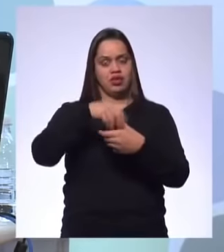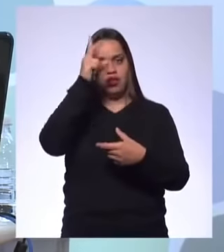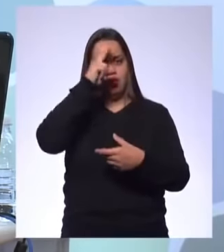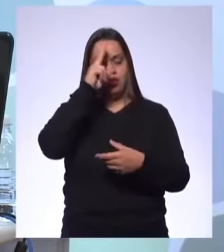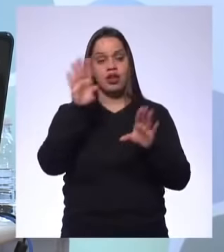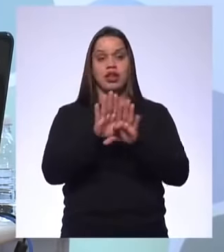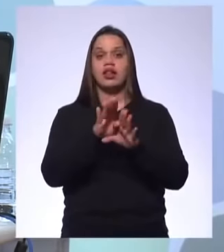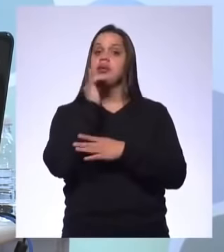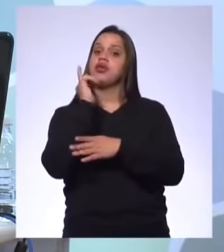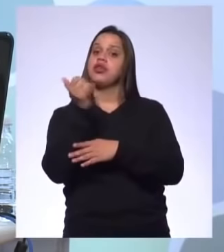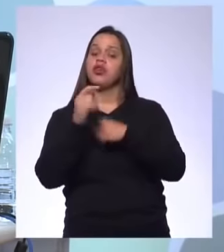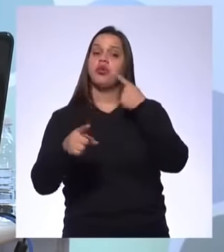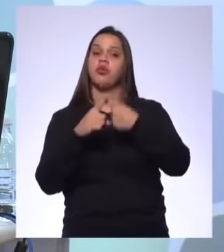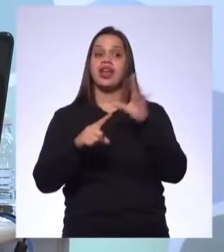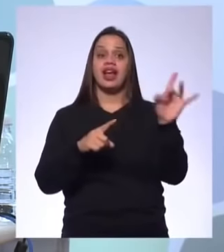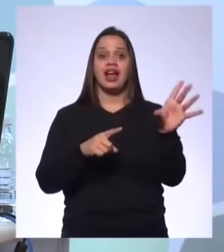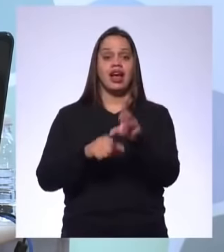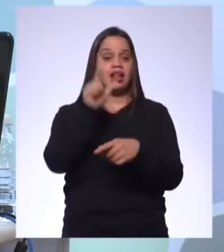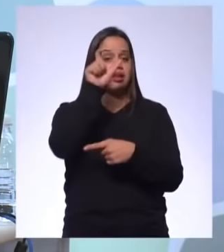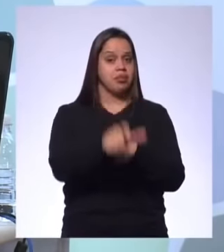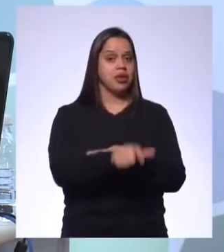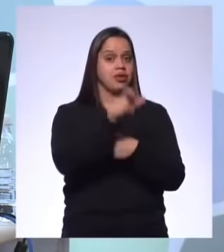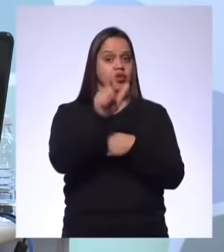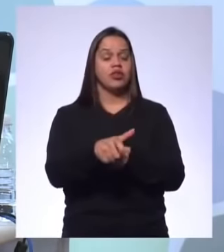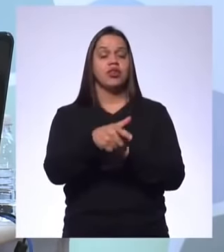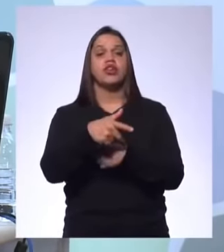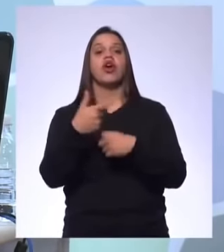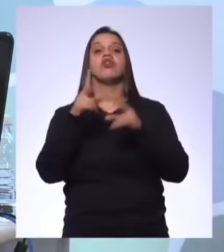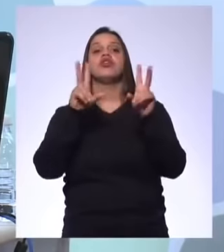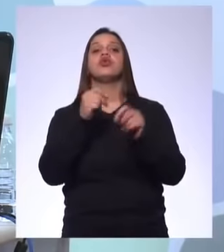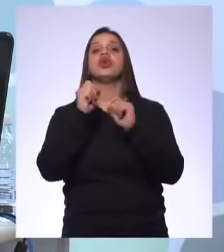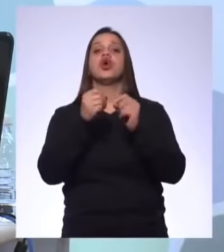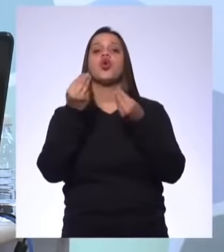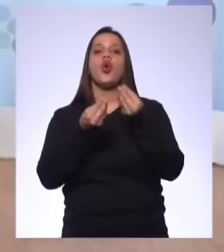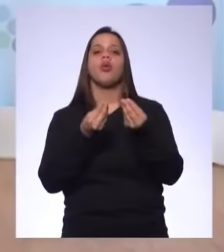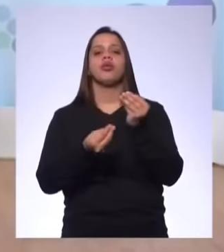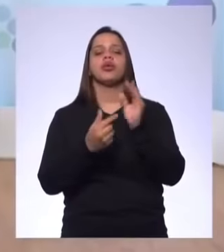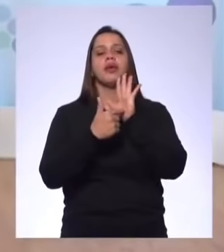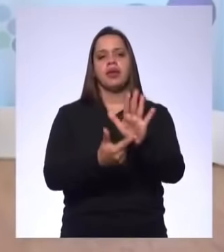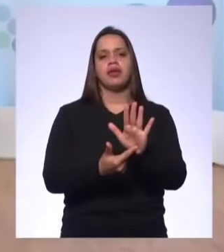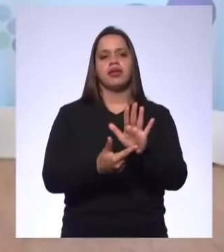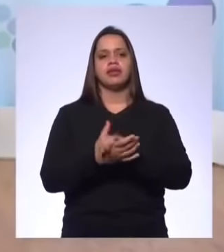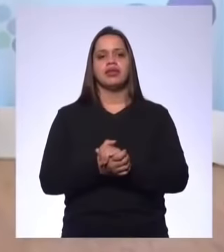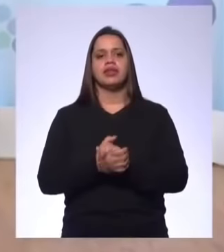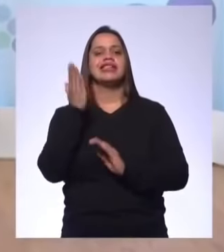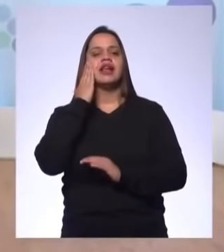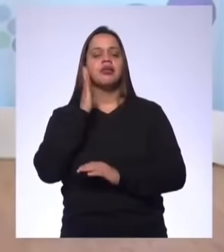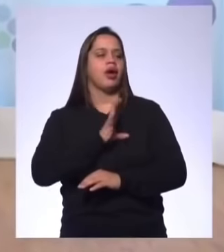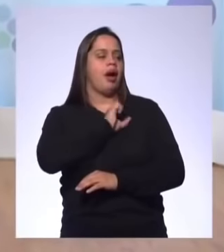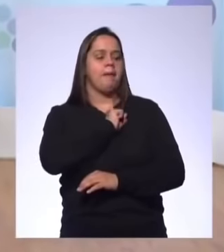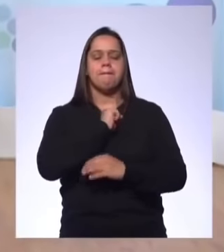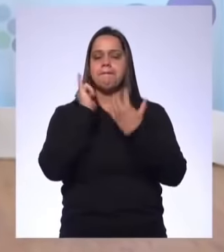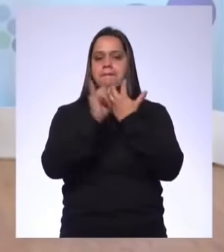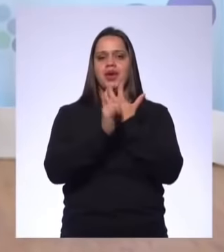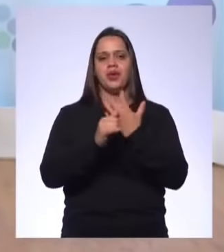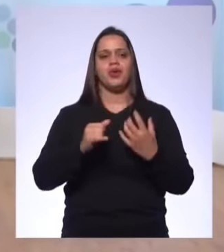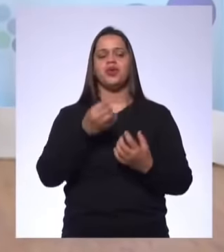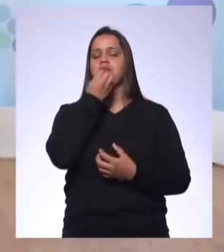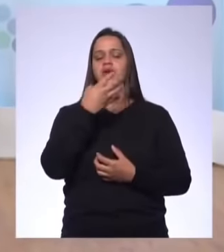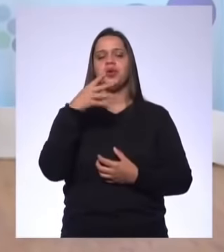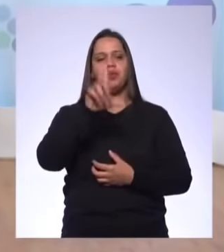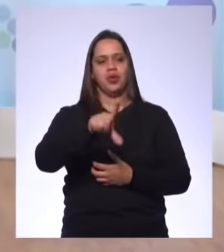discurso, porque os personagens a gente entrou na questão das falas, né? Como eles aparecem. Ai, Dani, eu amei essa sequência, amei o conto. Boa escolha. Eu também